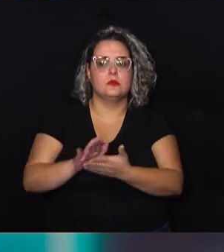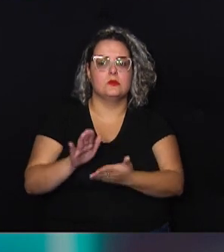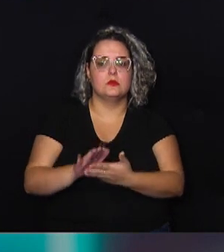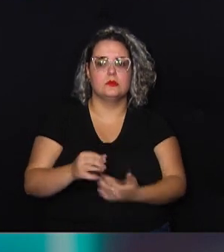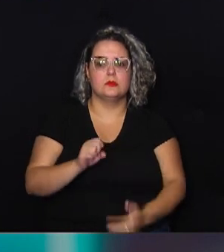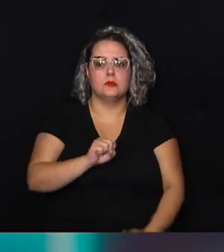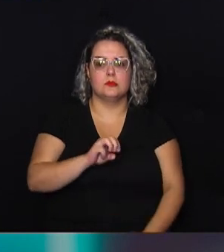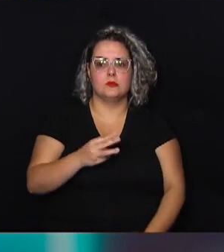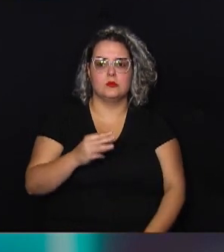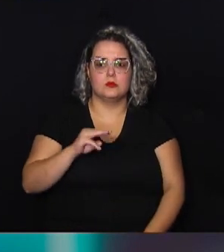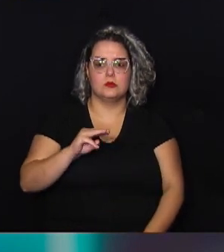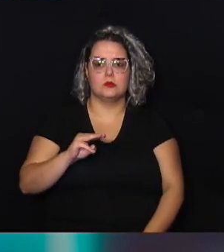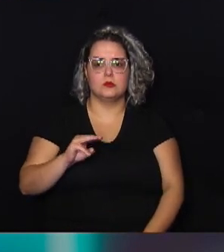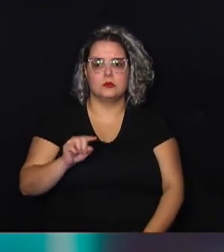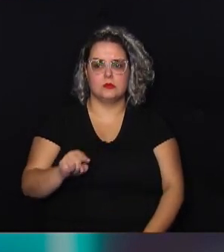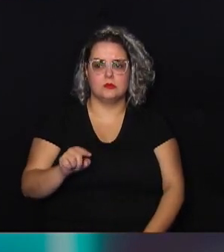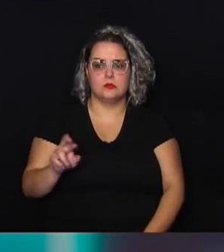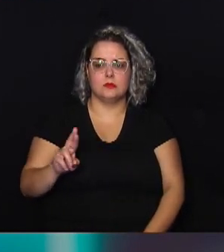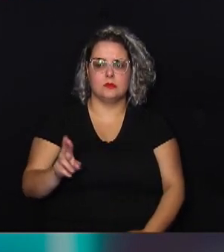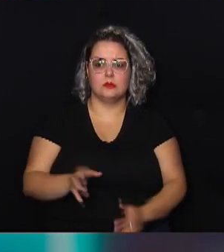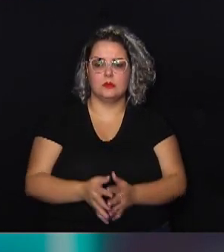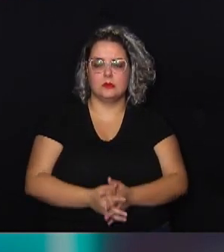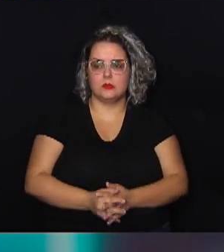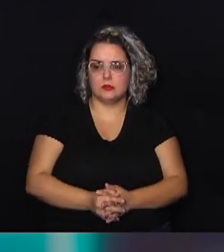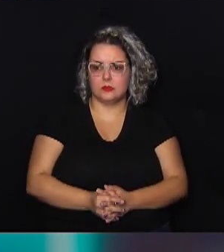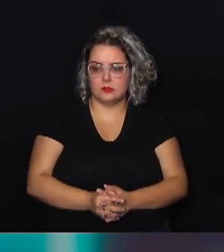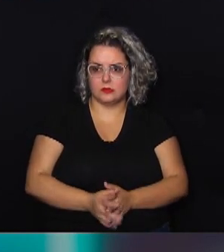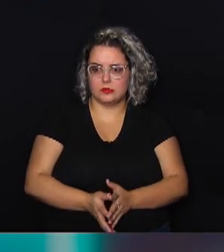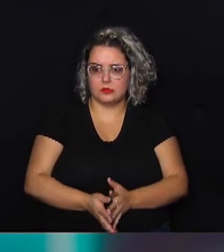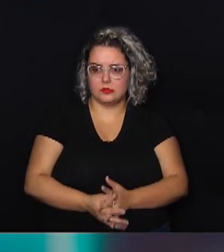são tarifas e tributos.